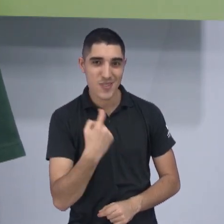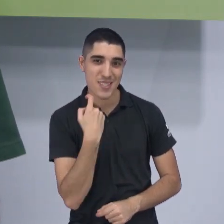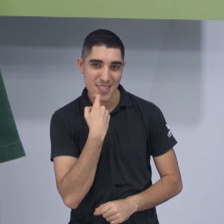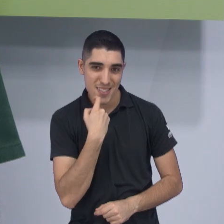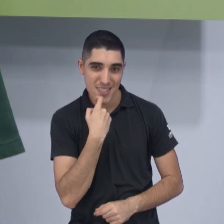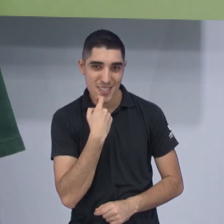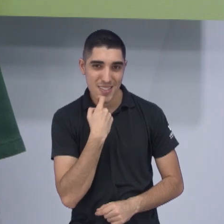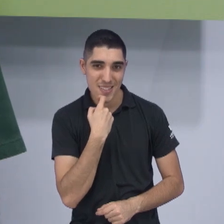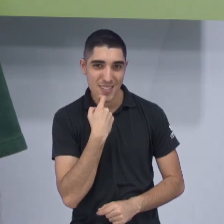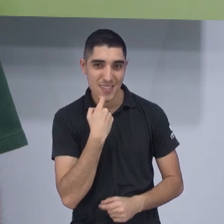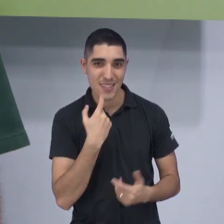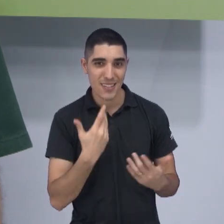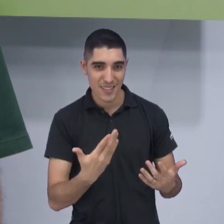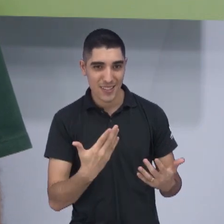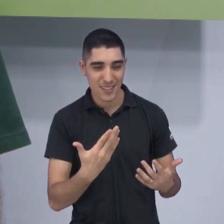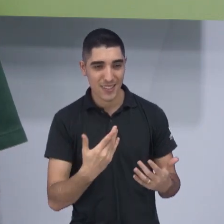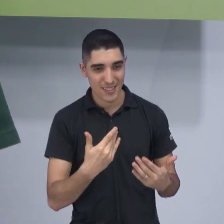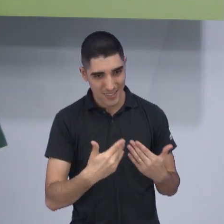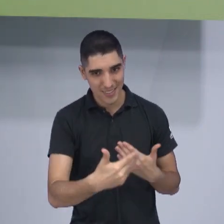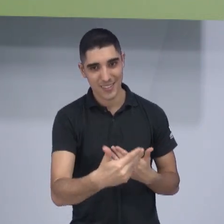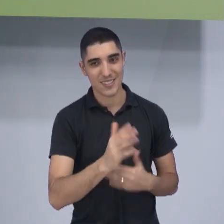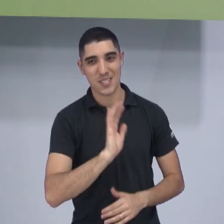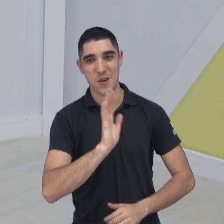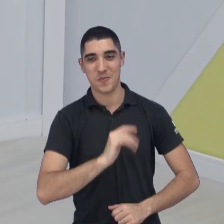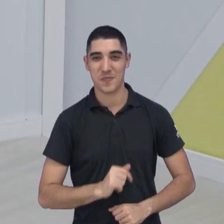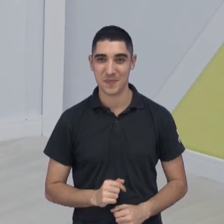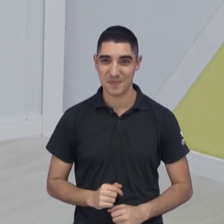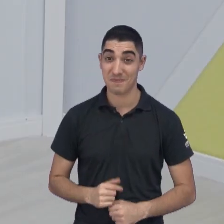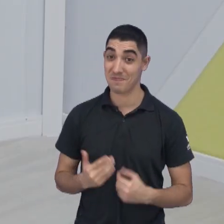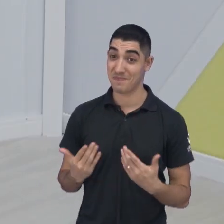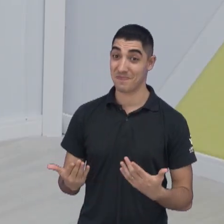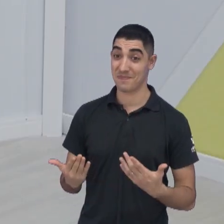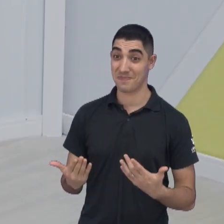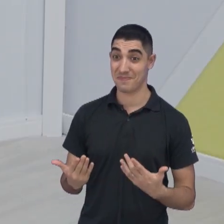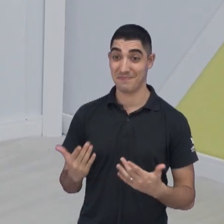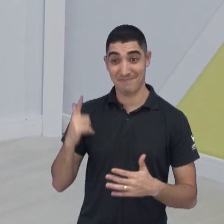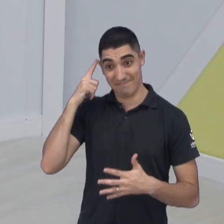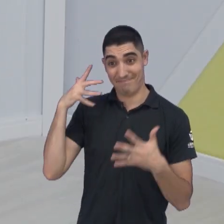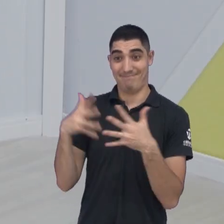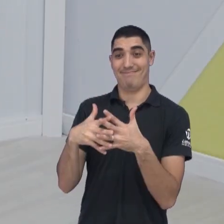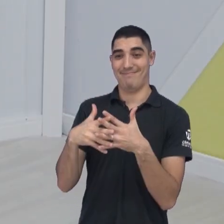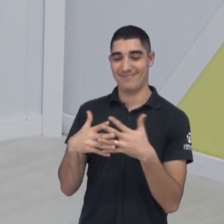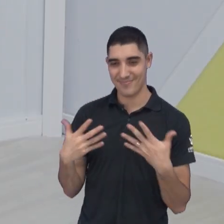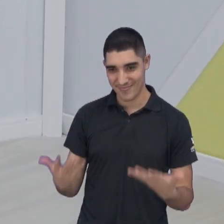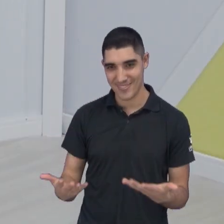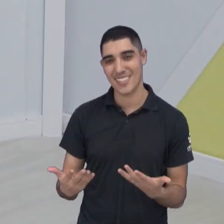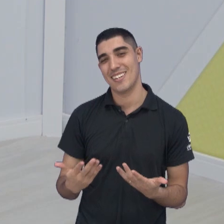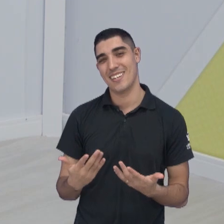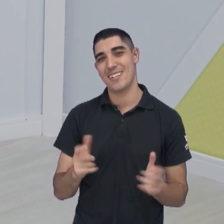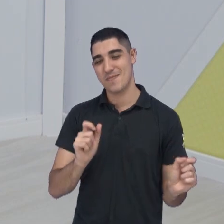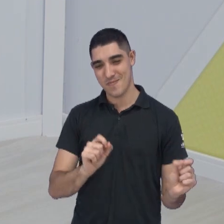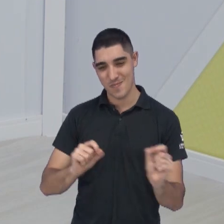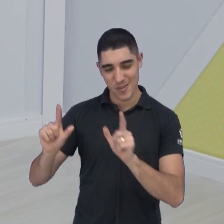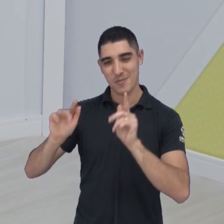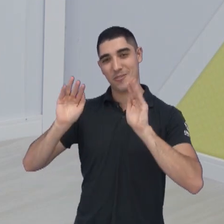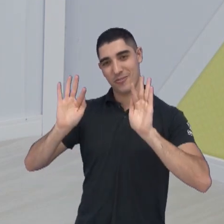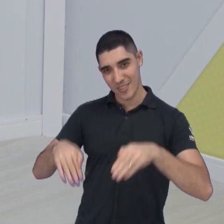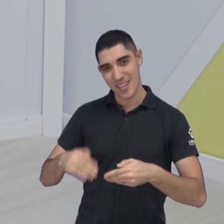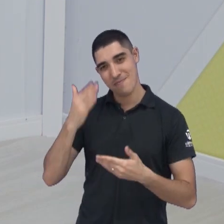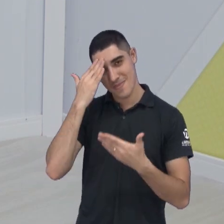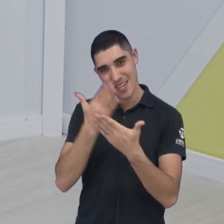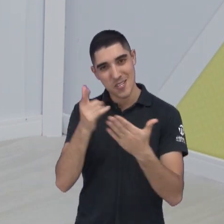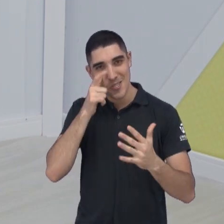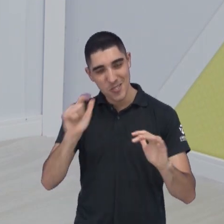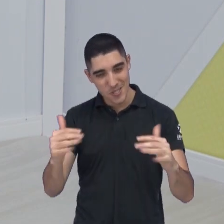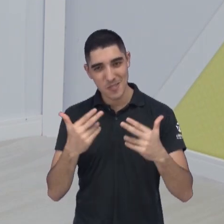semana que vem. Enfim, sexta. Tchau. Pan, tela azul. Nós vamos chegando ao final do programa de hoje, agradecendo a sua audiência, a